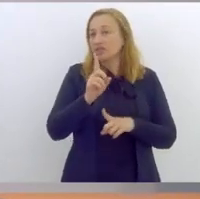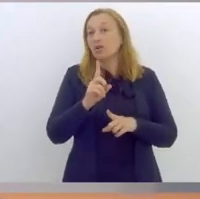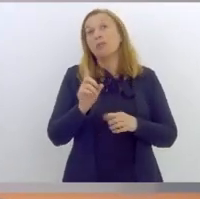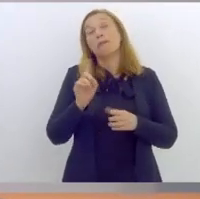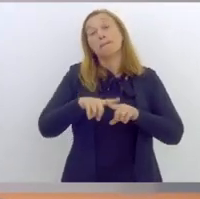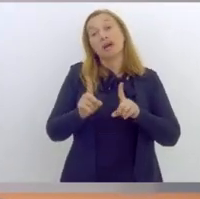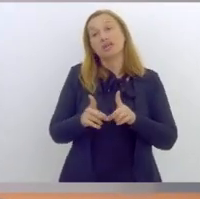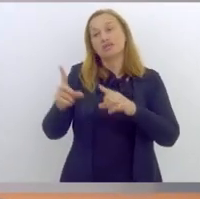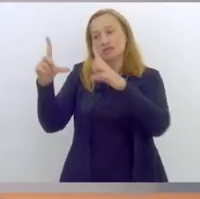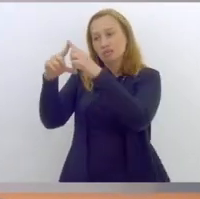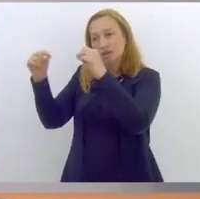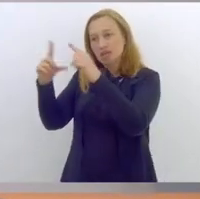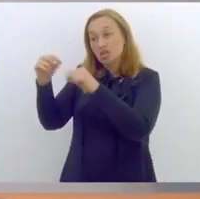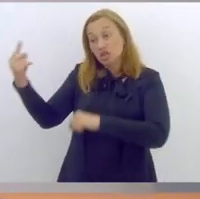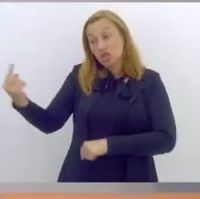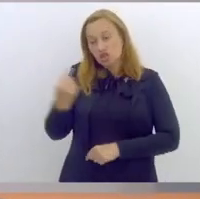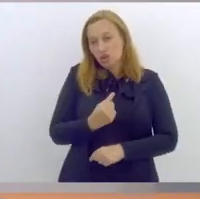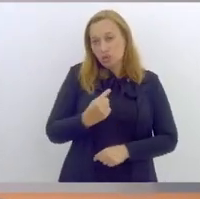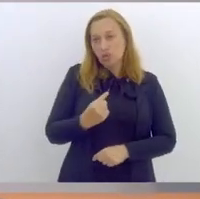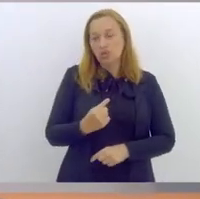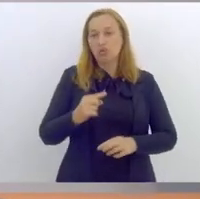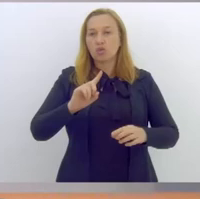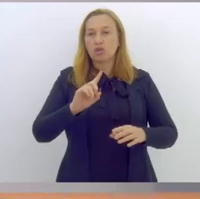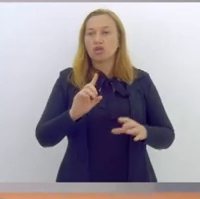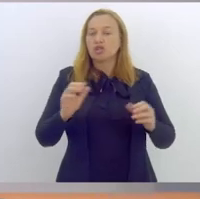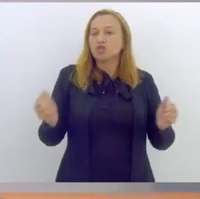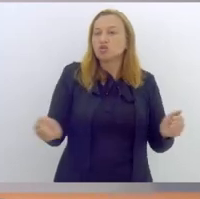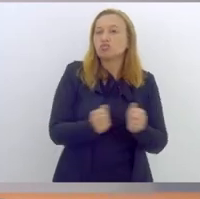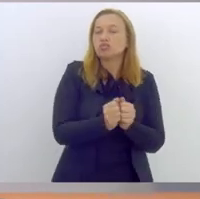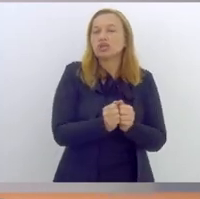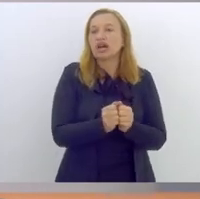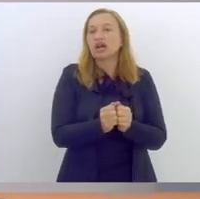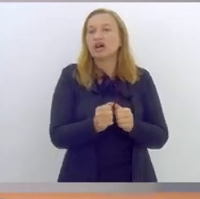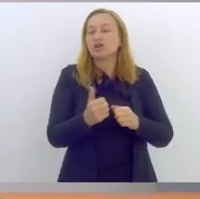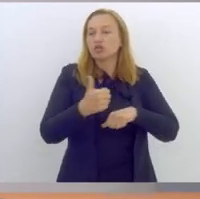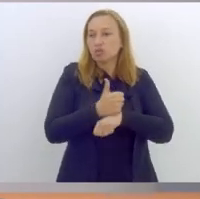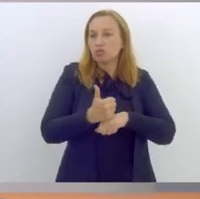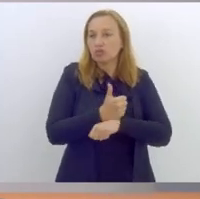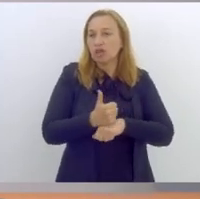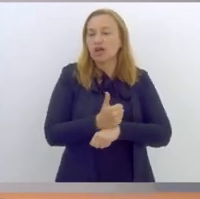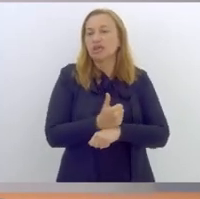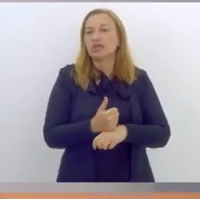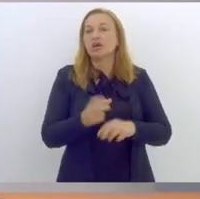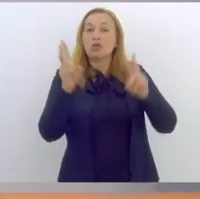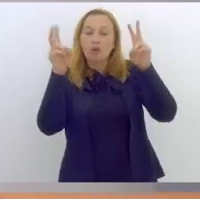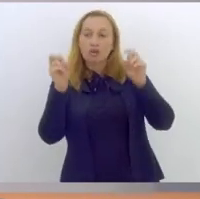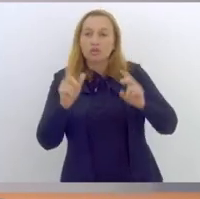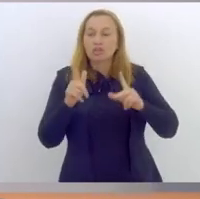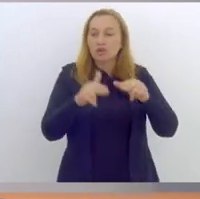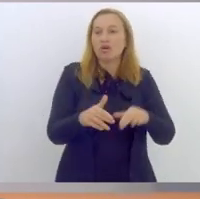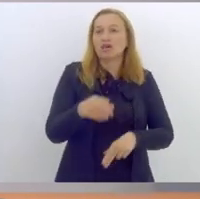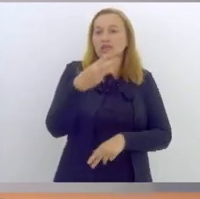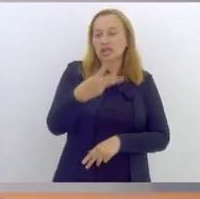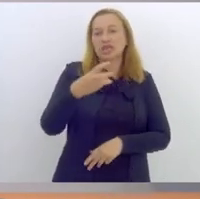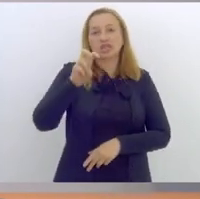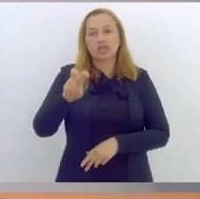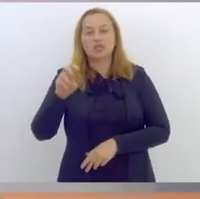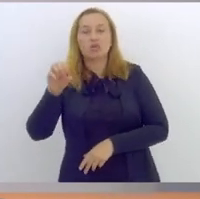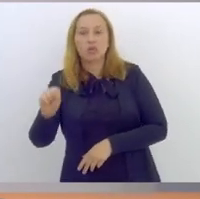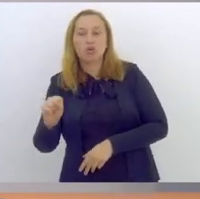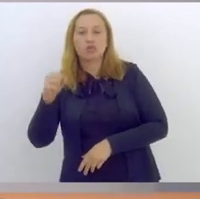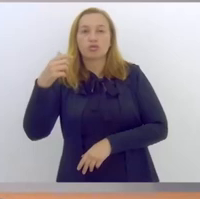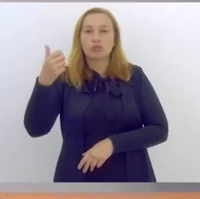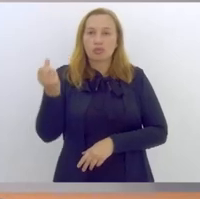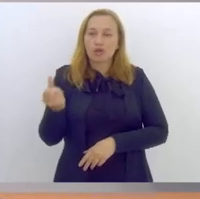realmente de Brasília e a questão da unificação lembro que a gente teve a mesma questão na lei 3586 de 2001